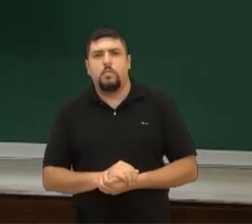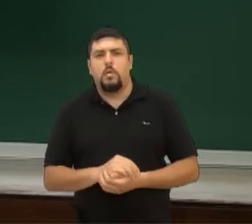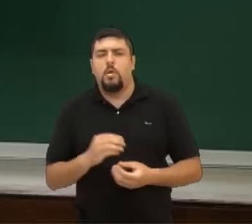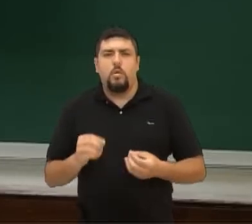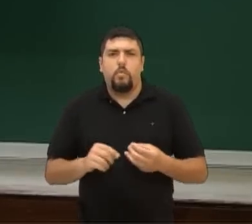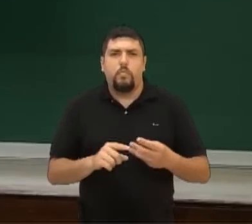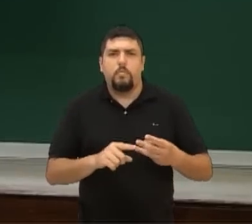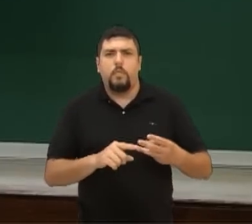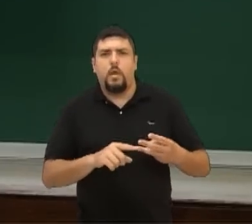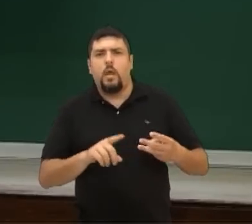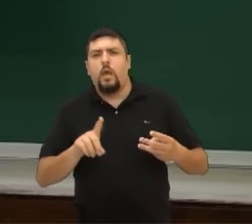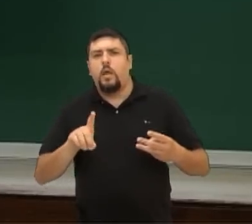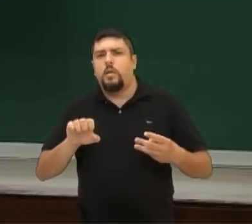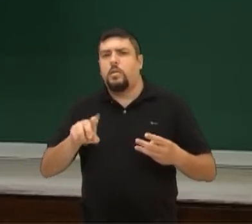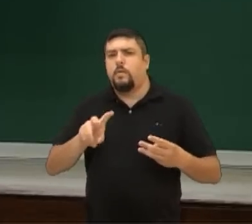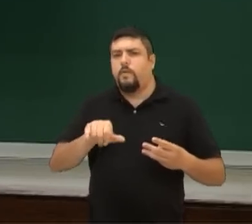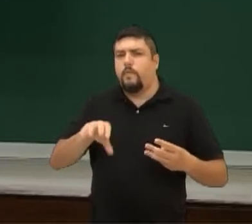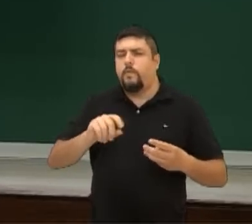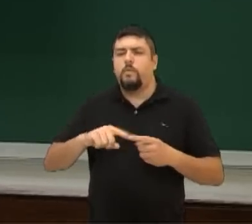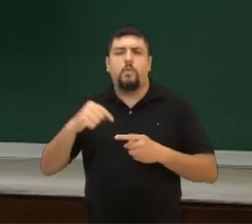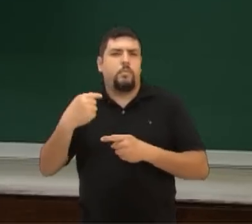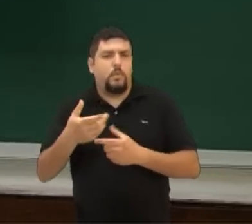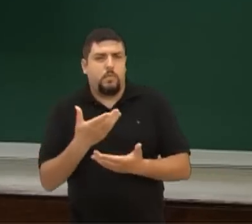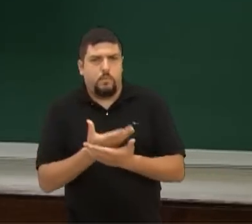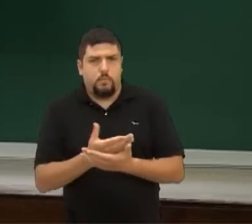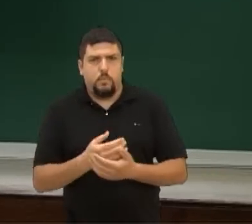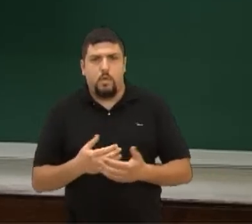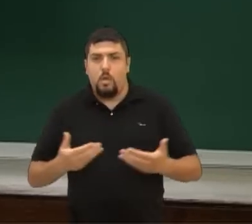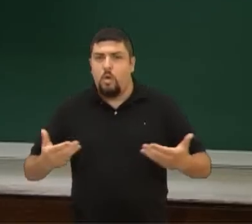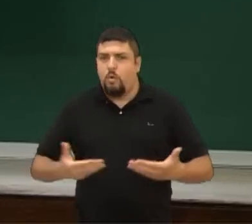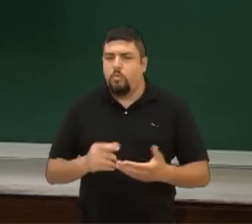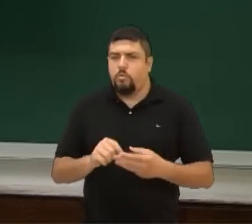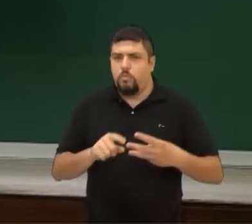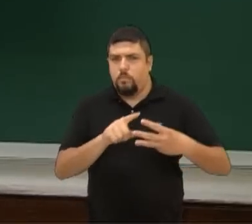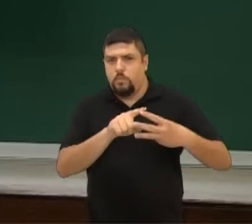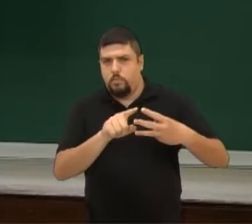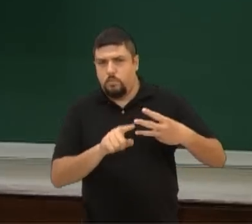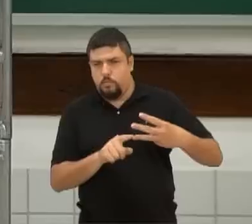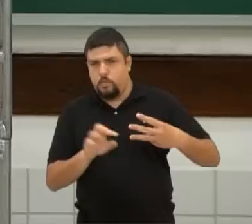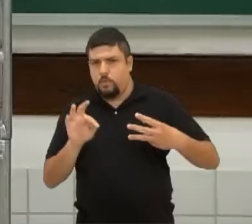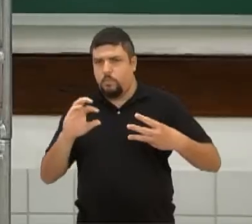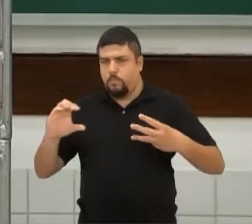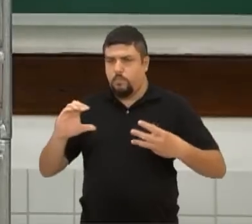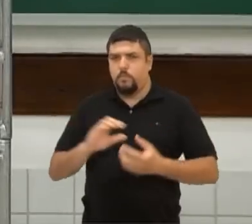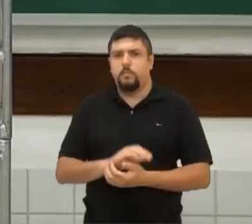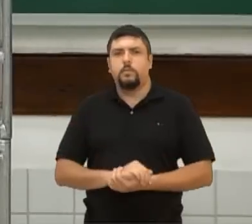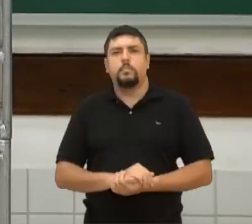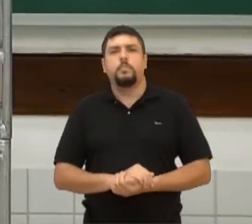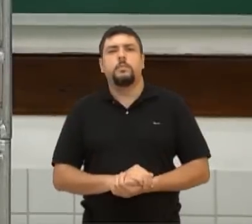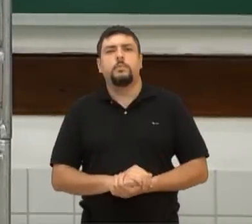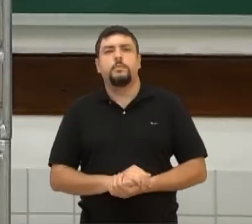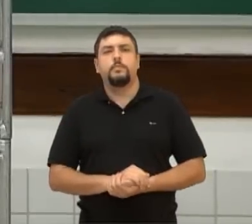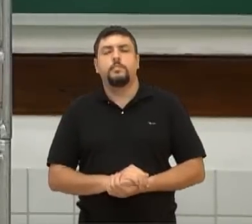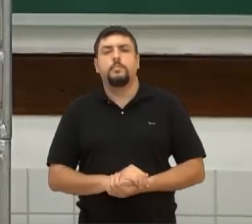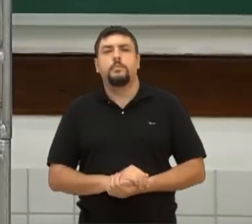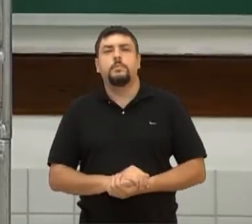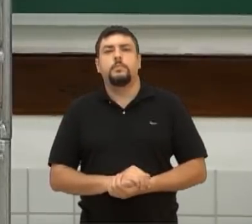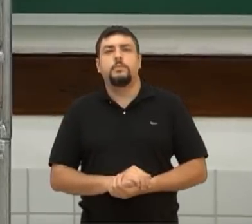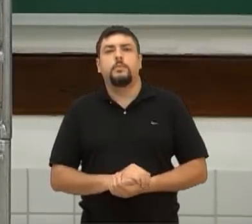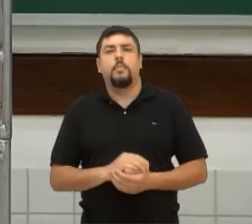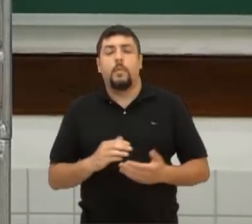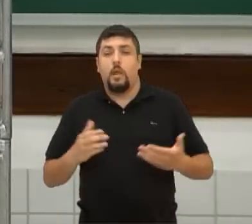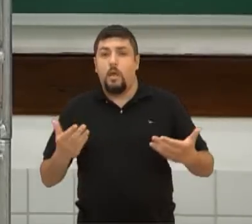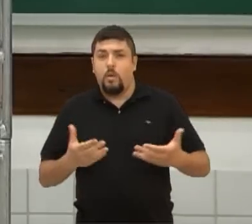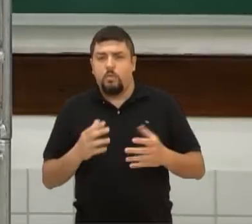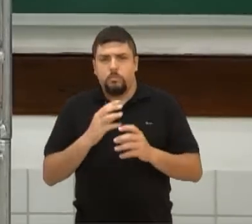variância, vai ficar para a próxima aula. Aqui a gente vai ficar nas tendências centrais, tá? Gente, olha lá. Então, eu fiz o